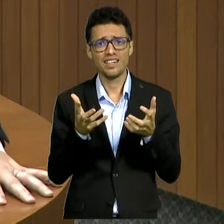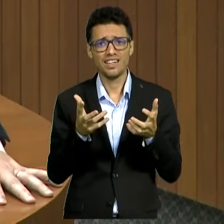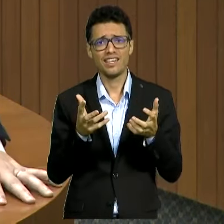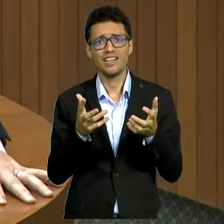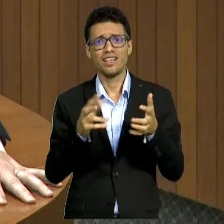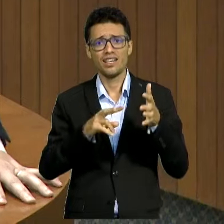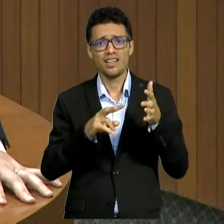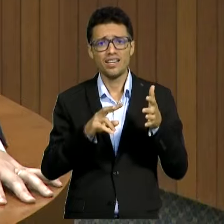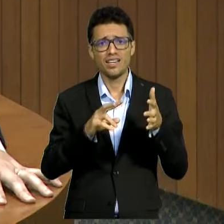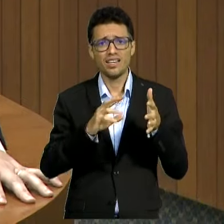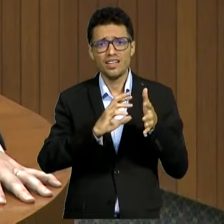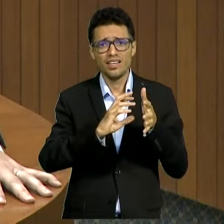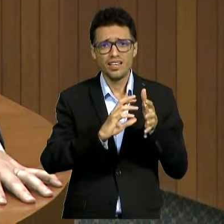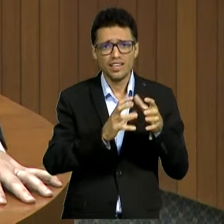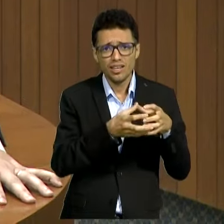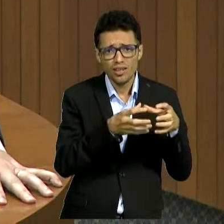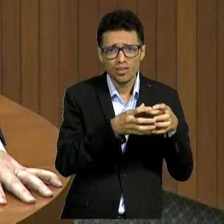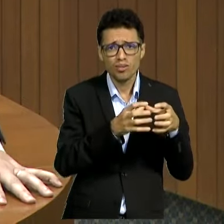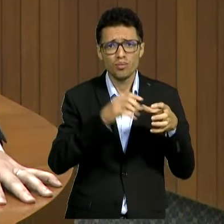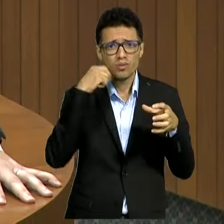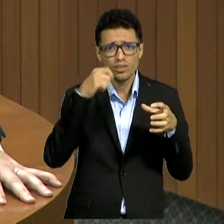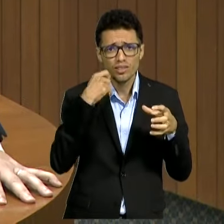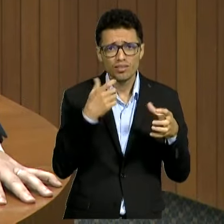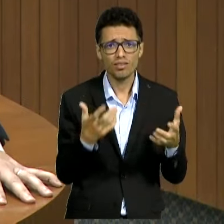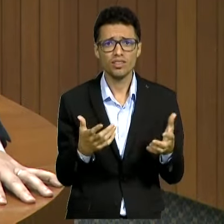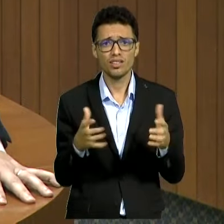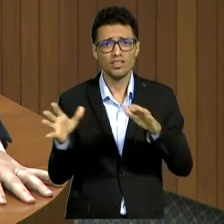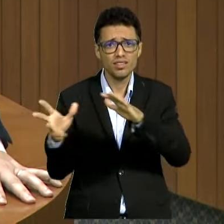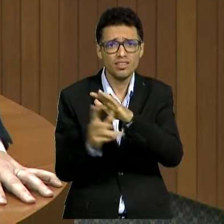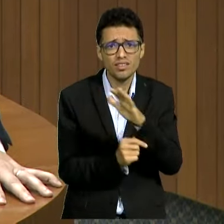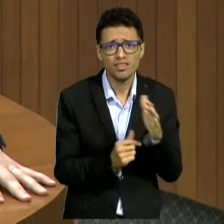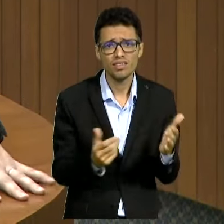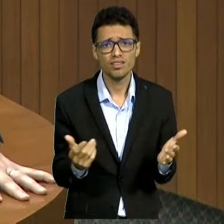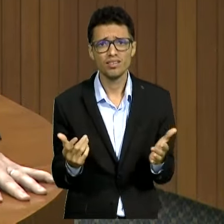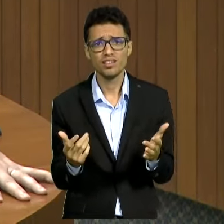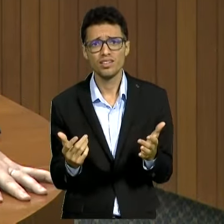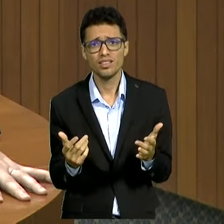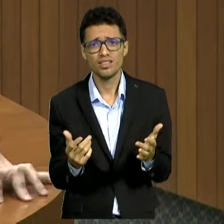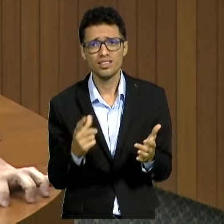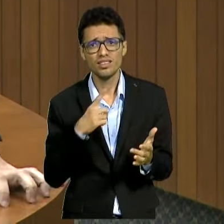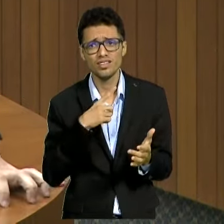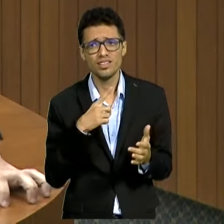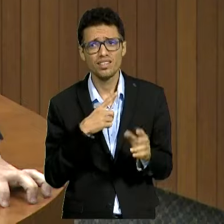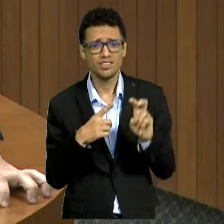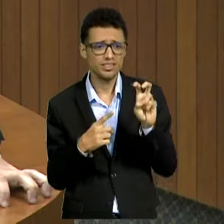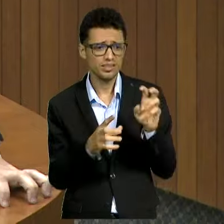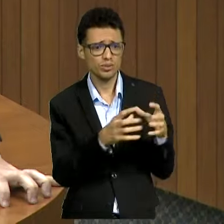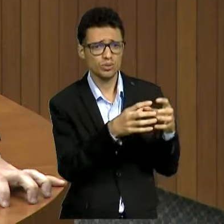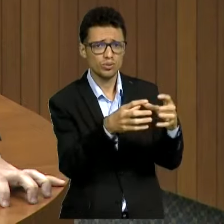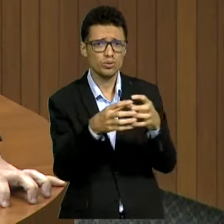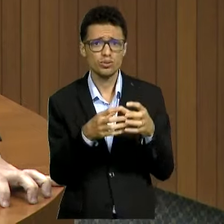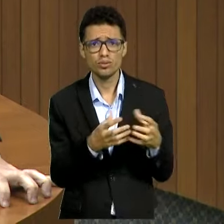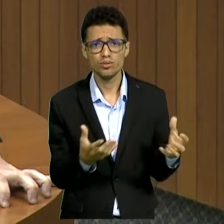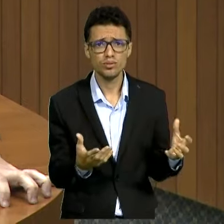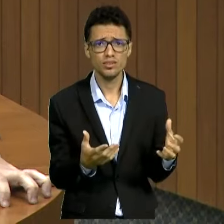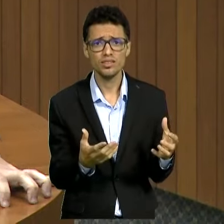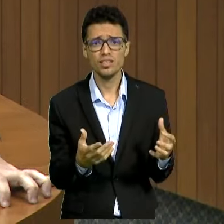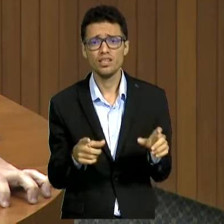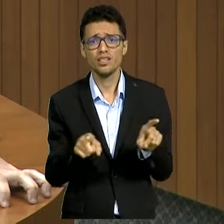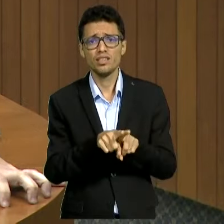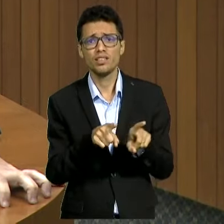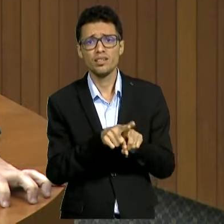inconstitucional e, digamos, vergonhosa de 5 bancas de advocacia e do presidente do